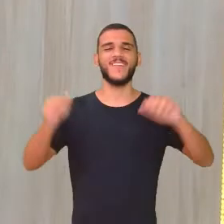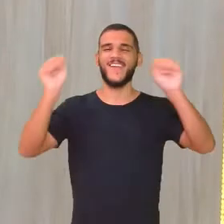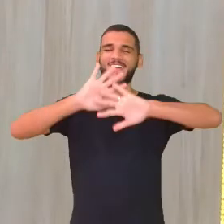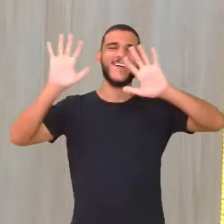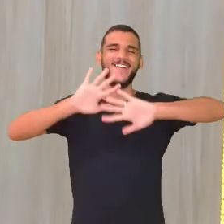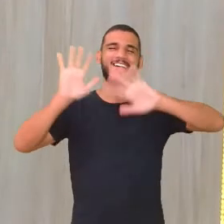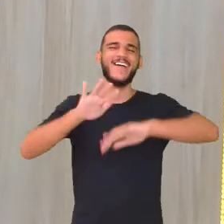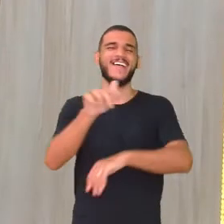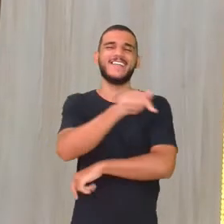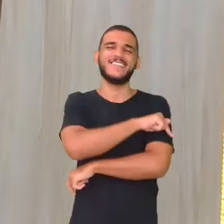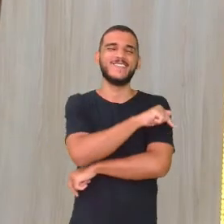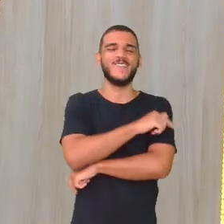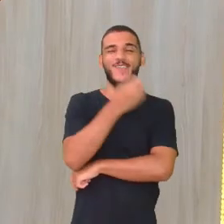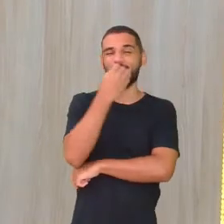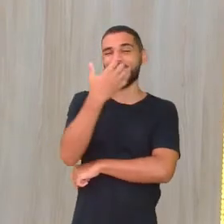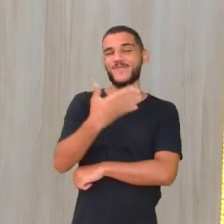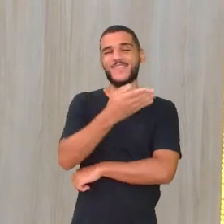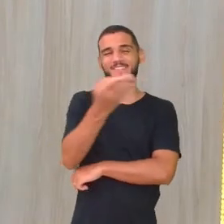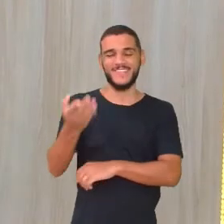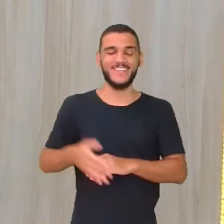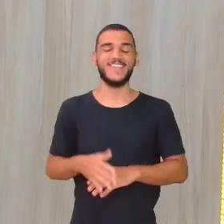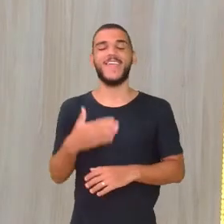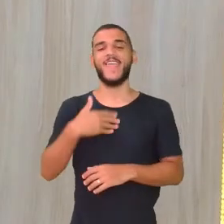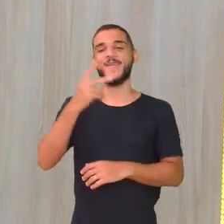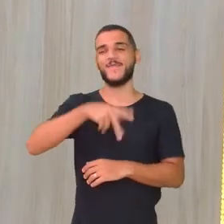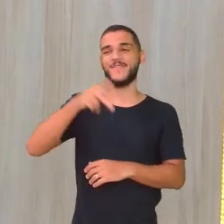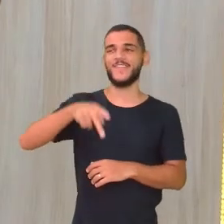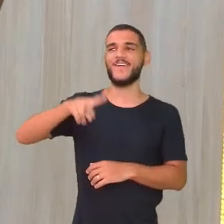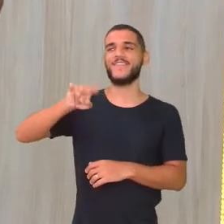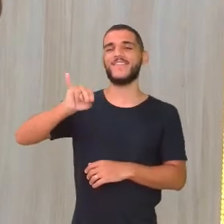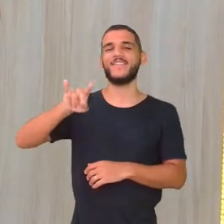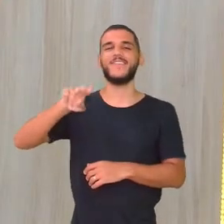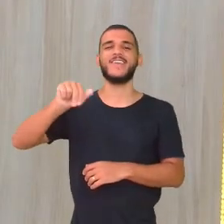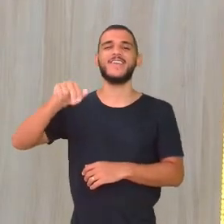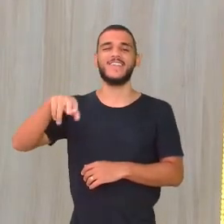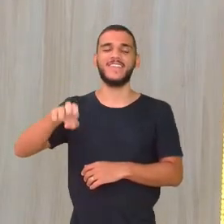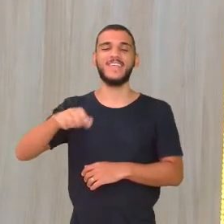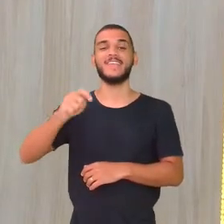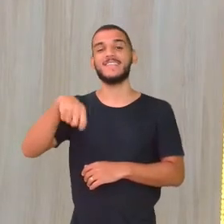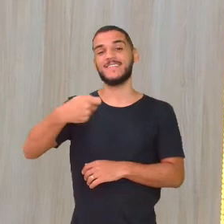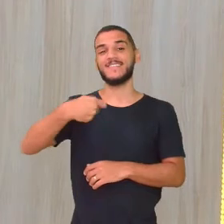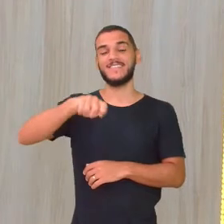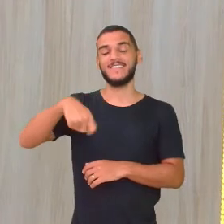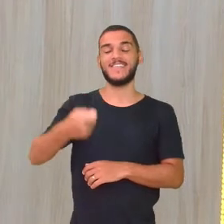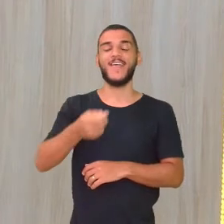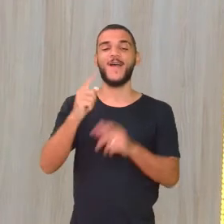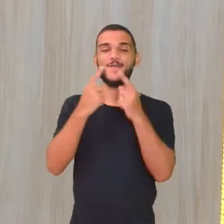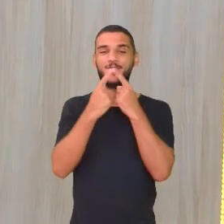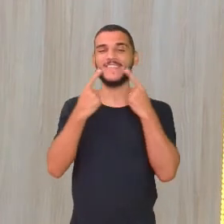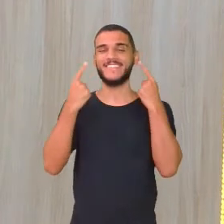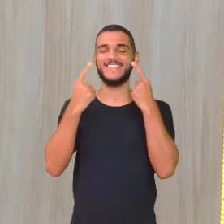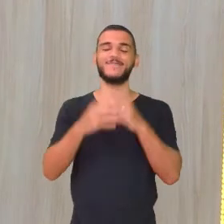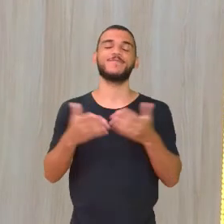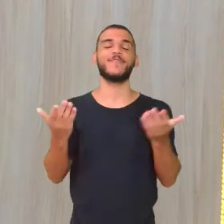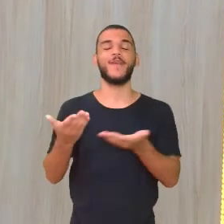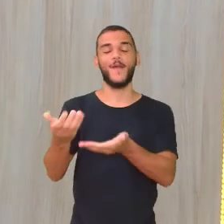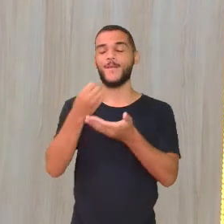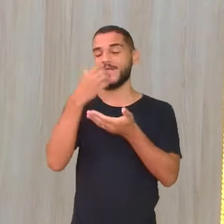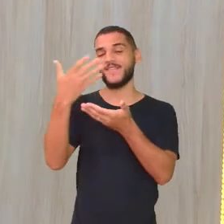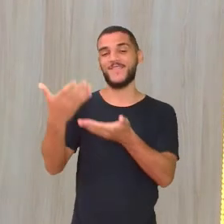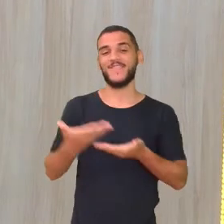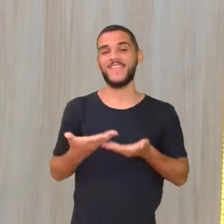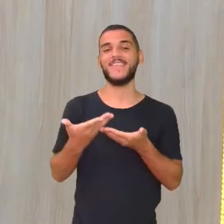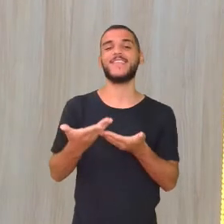Olá, sétimo ano, tudo bem com vocês? Eu sou Viviane Santos e esse é o meu sinal. Sejam todos bem-vindos à aula de língua portuguesa,